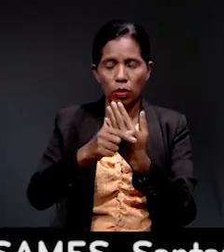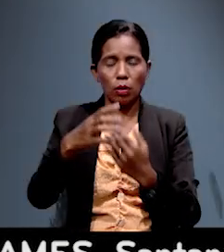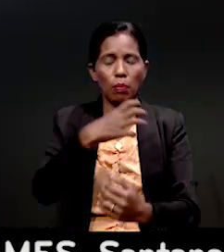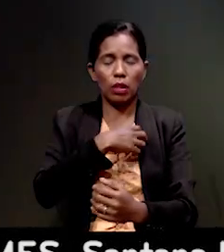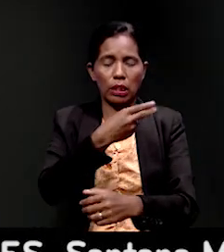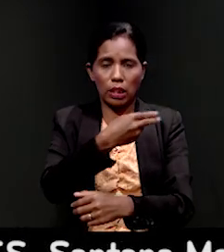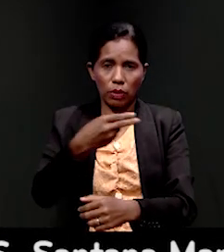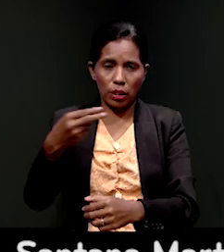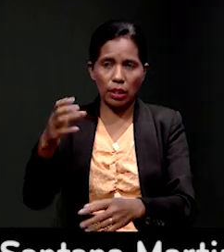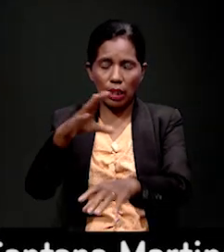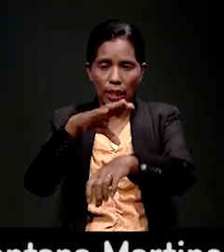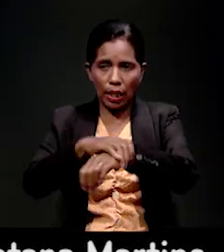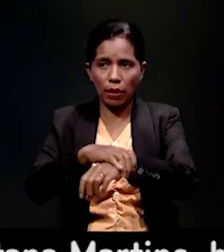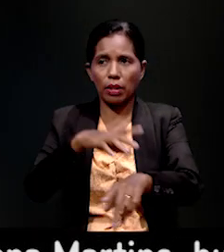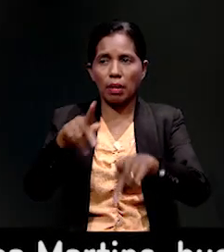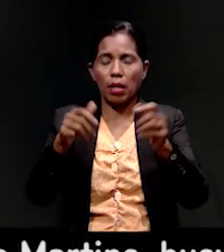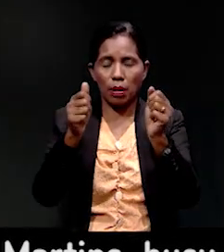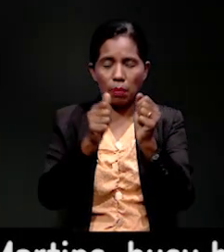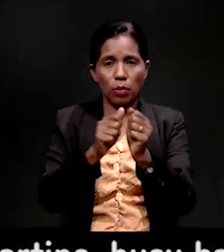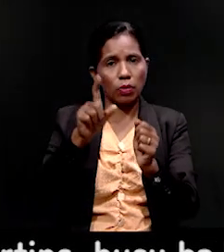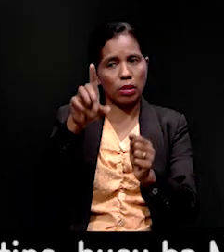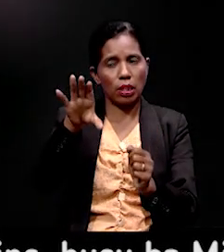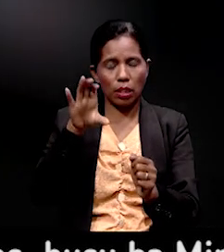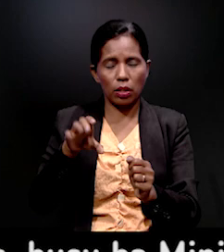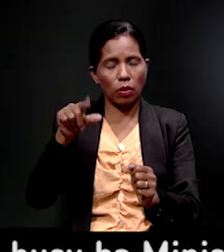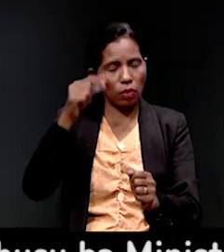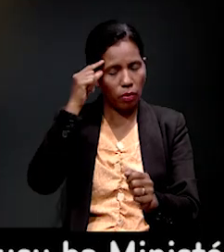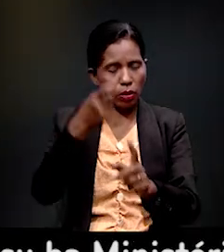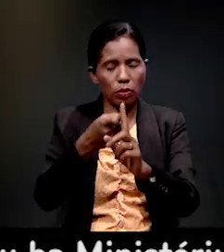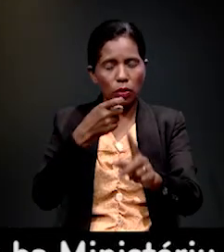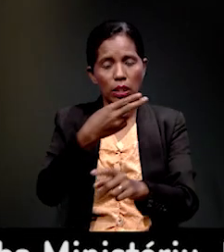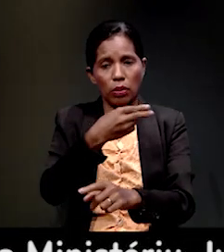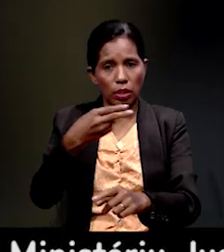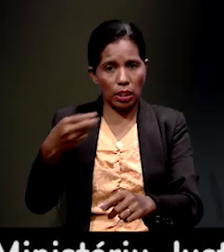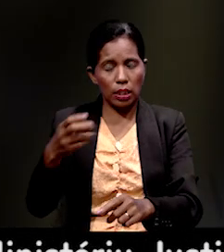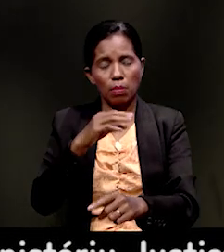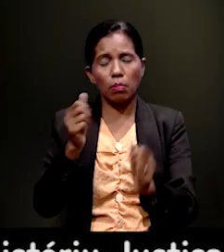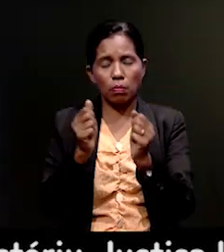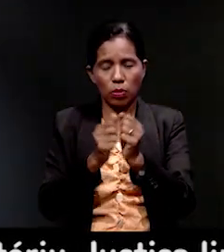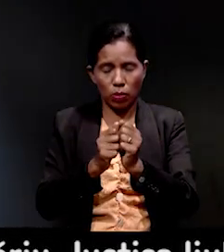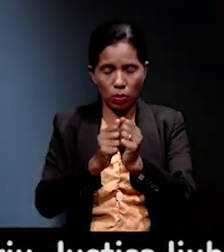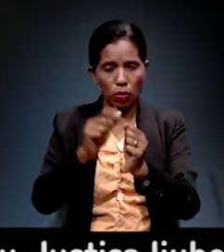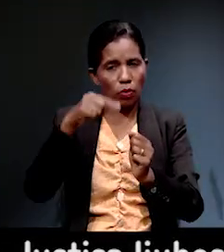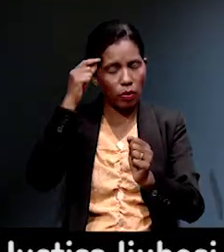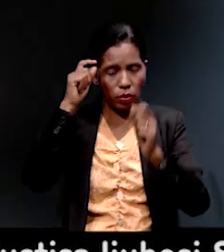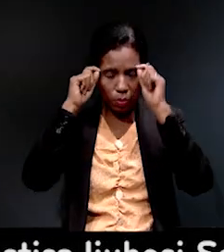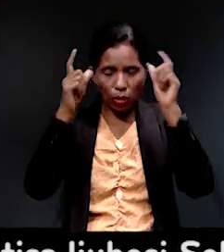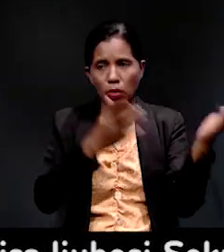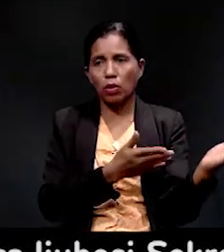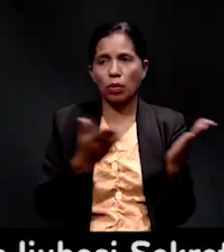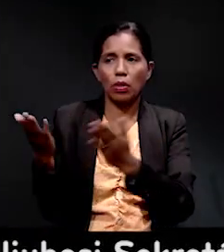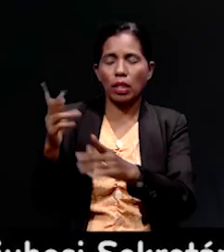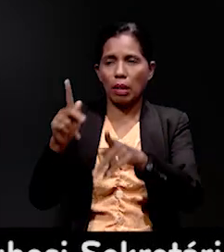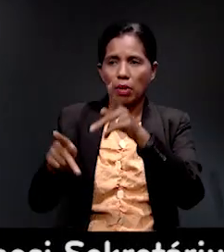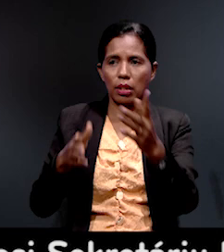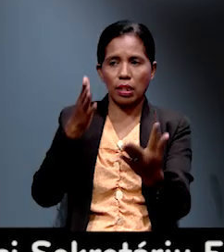sida resin. Nune governo li husi embaixada Timor Leste se coordena ho governo Indonesia atu lori fila Timor wan sida nebe identificado tama